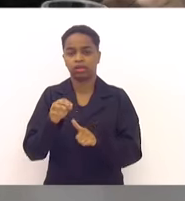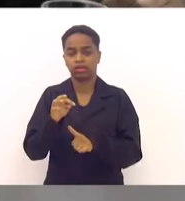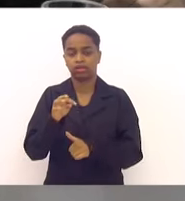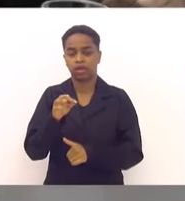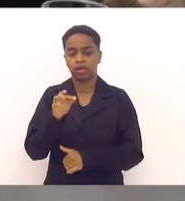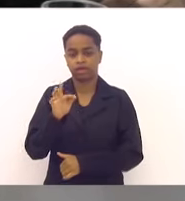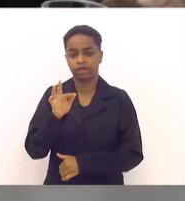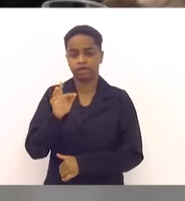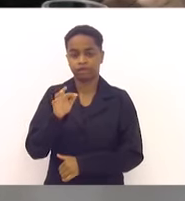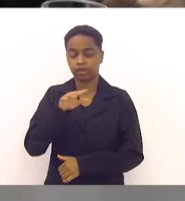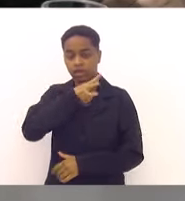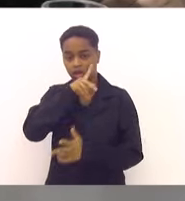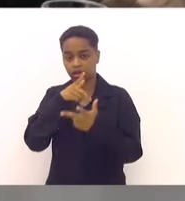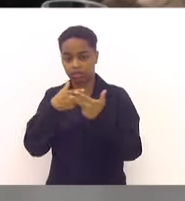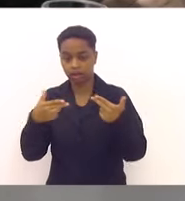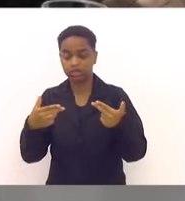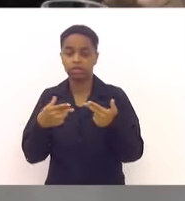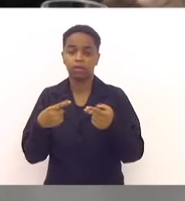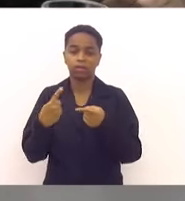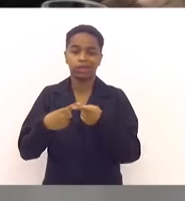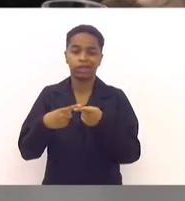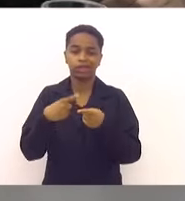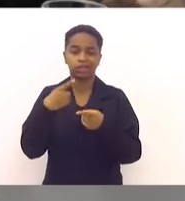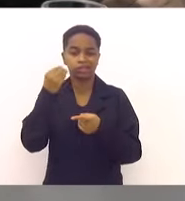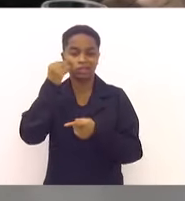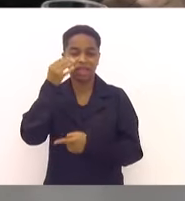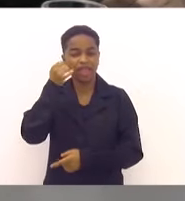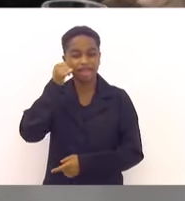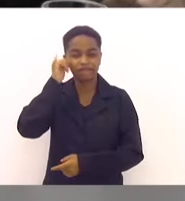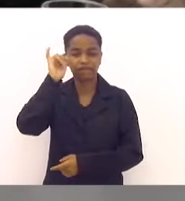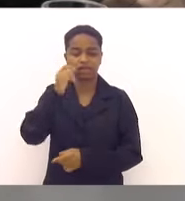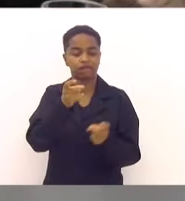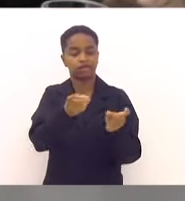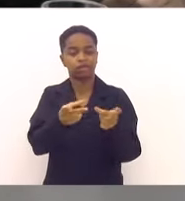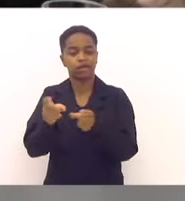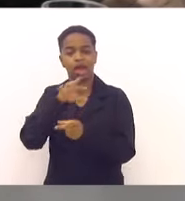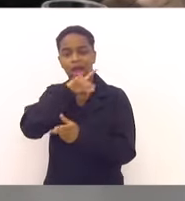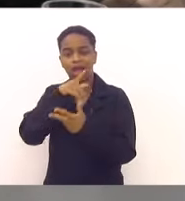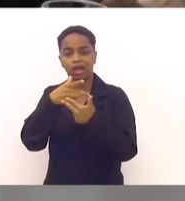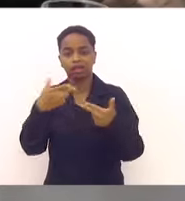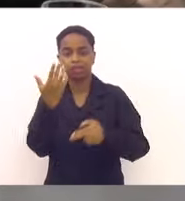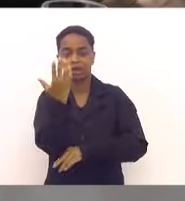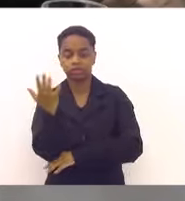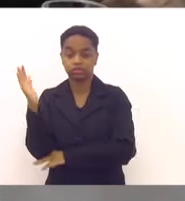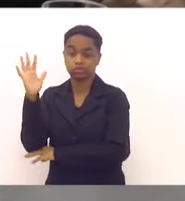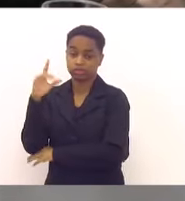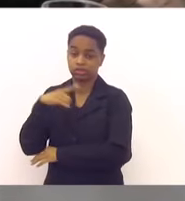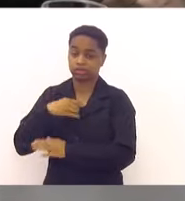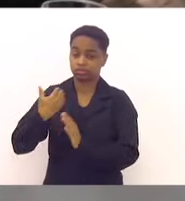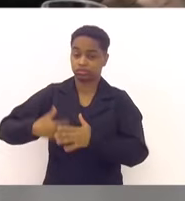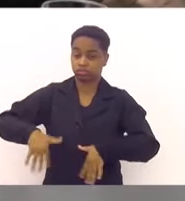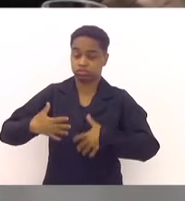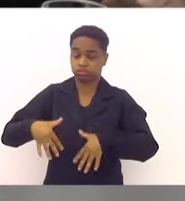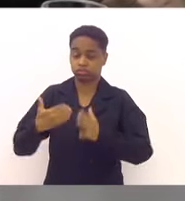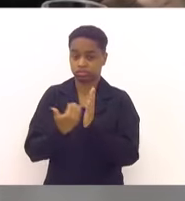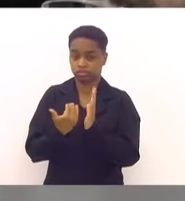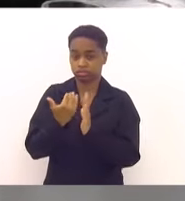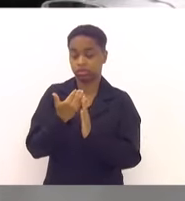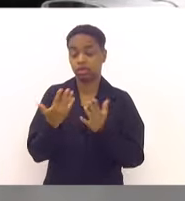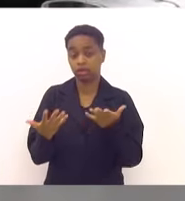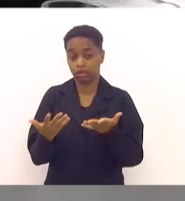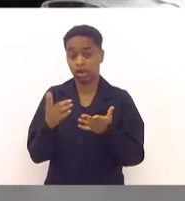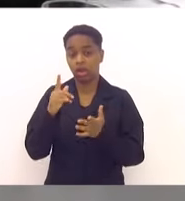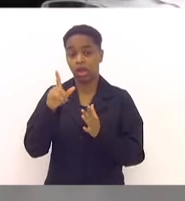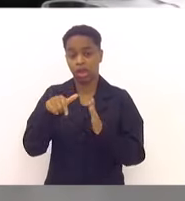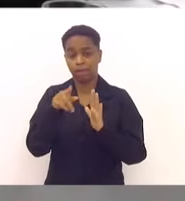o tráfico de animais silvestres, etc., está periclitante. Então, embora seja um projeto bem antigo,